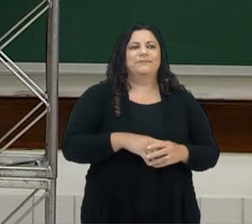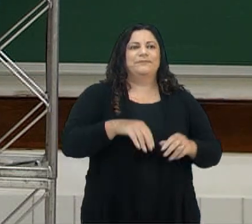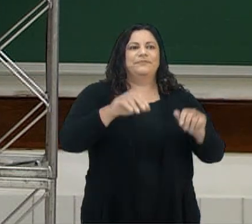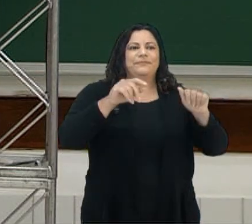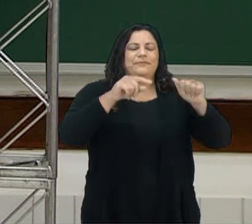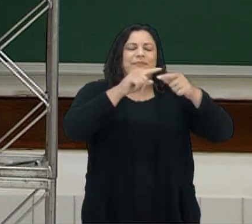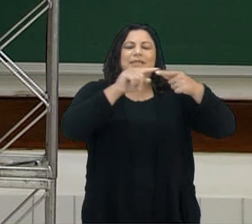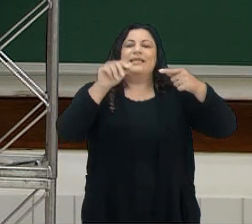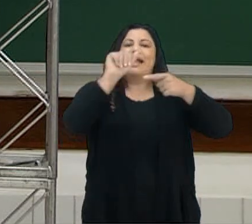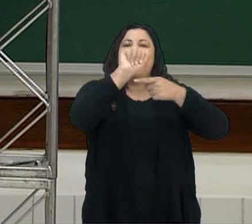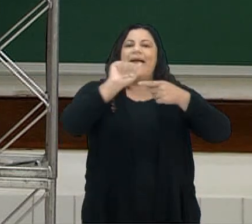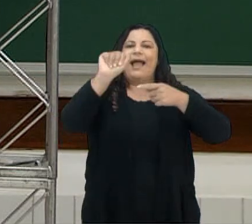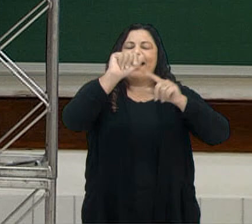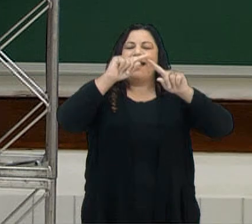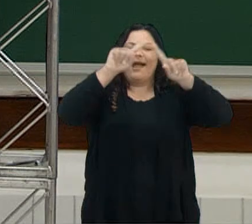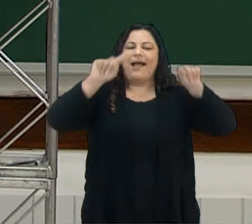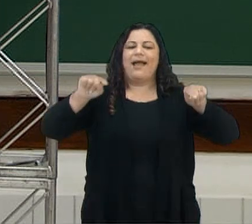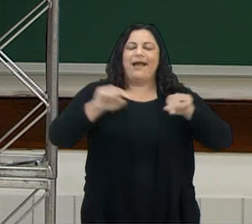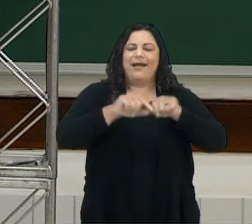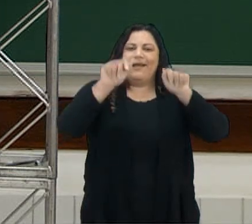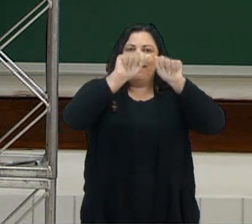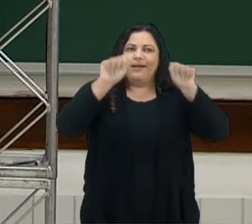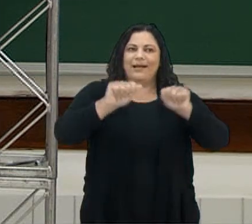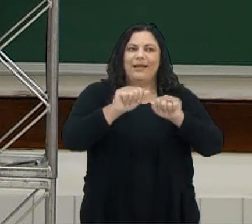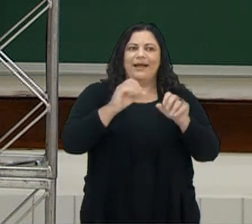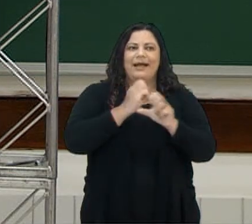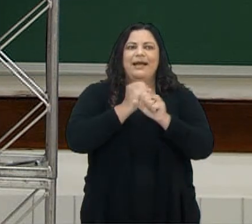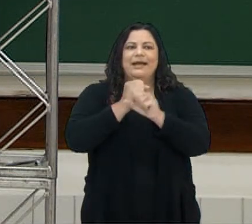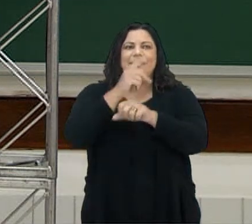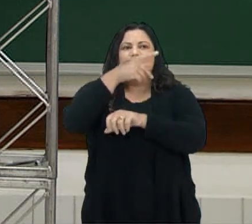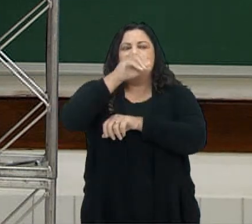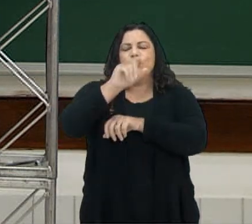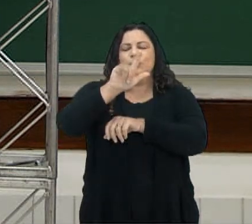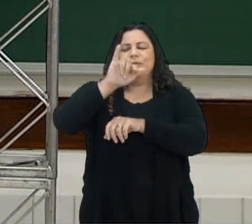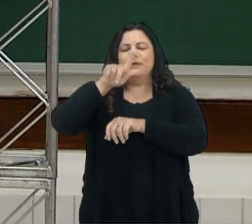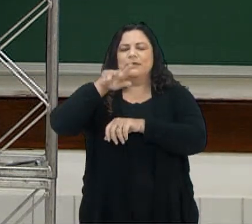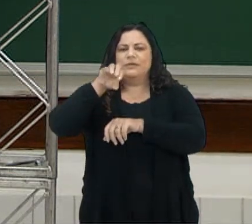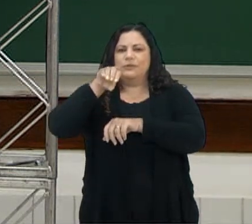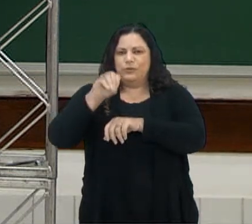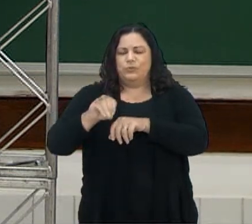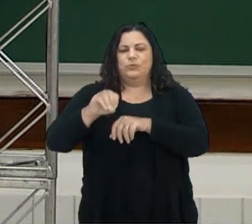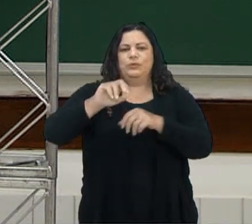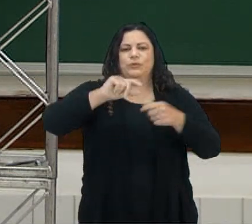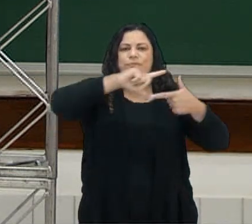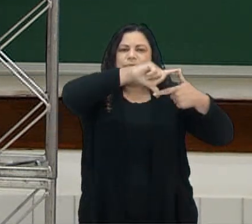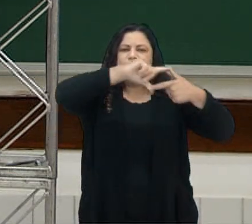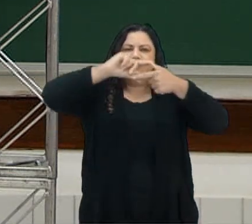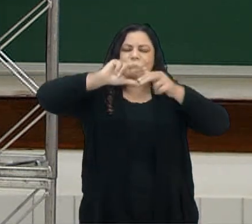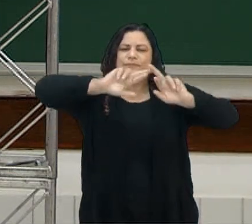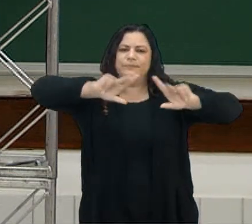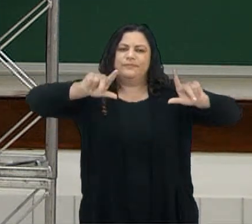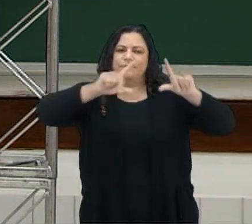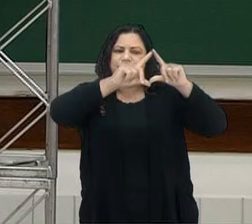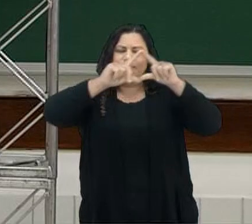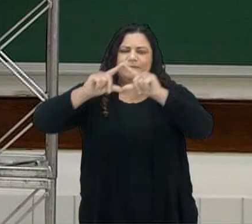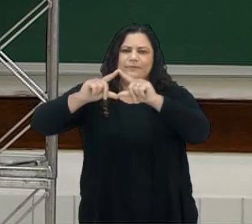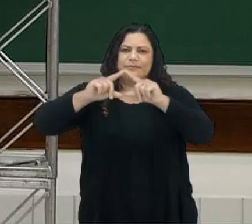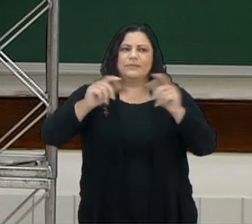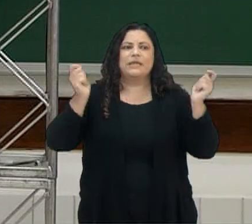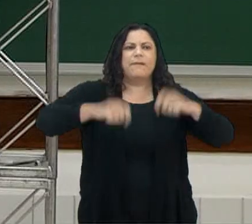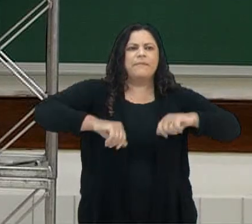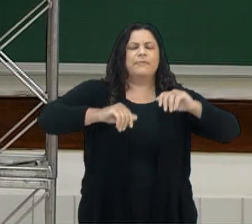pentágono e o hexágono. Tá? Praticamos ainda o que nós vimos nas aulas anteriores, que foi a área do quadrado e a área do